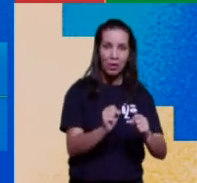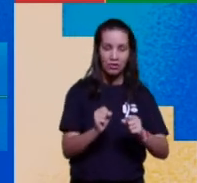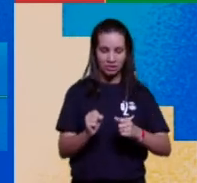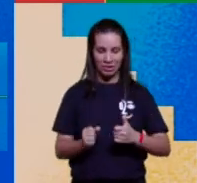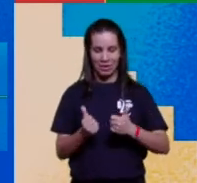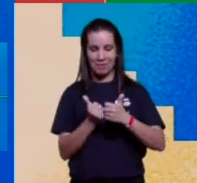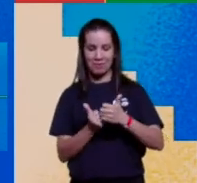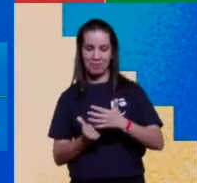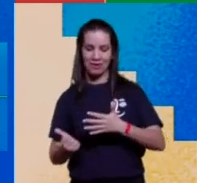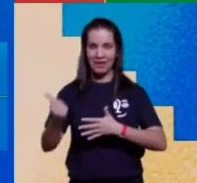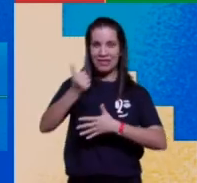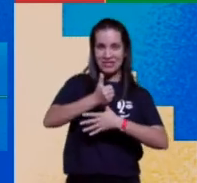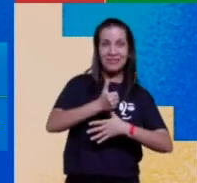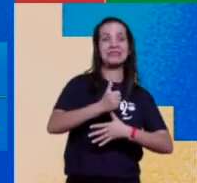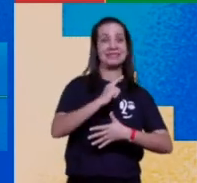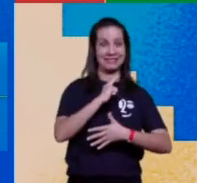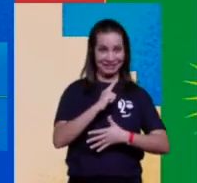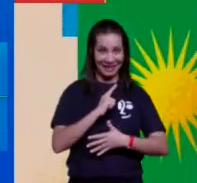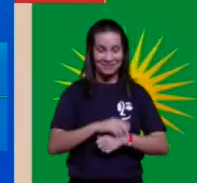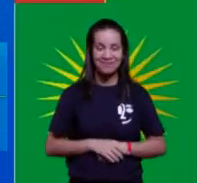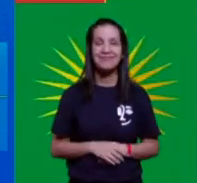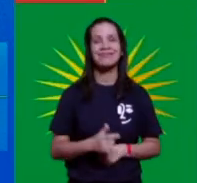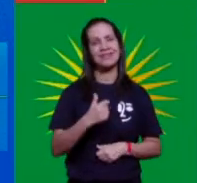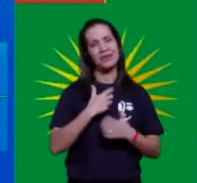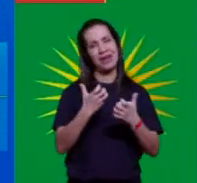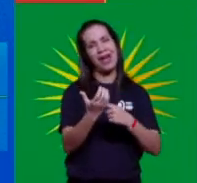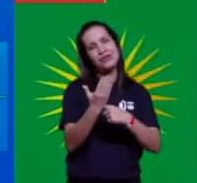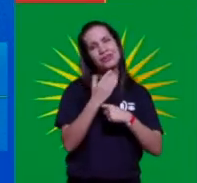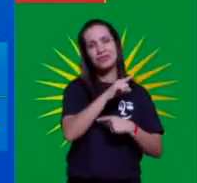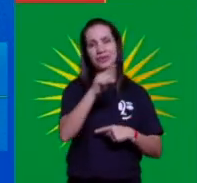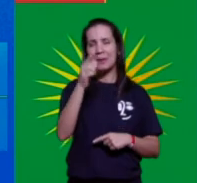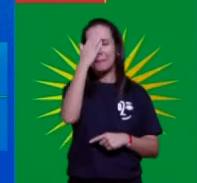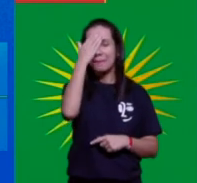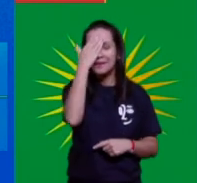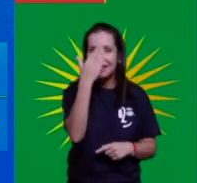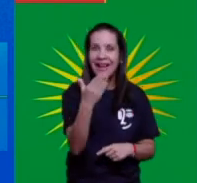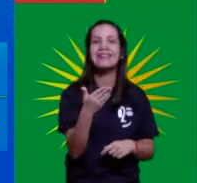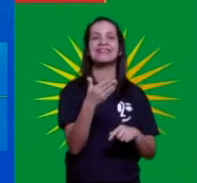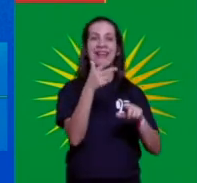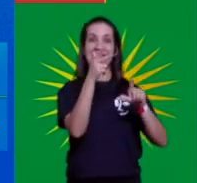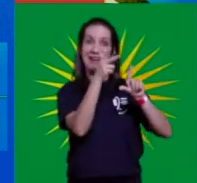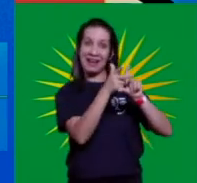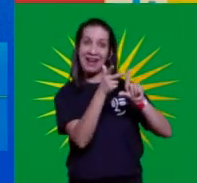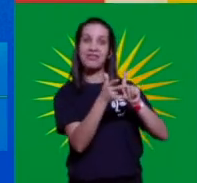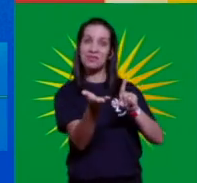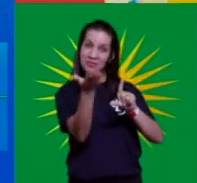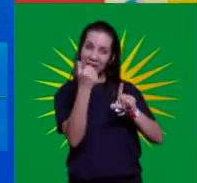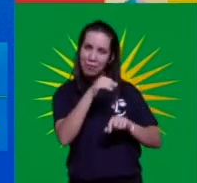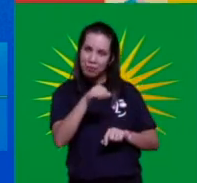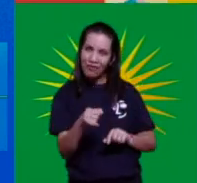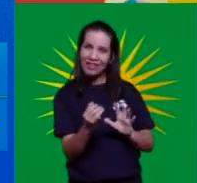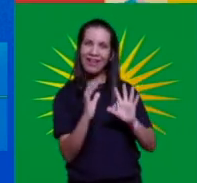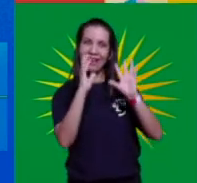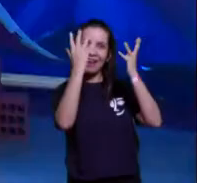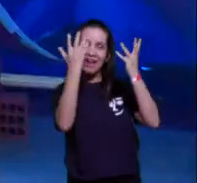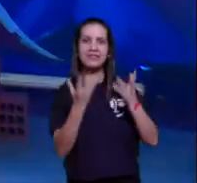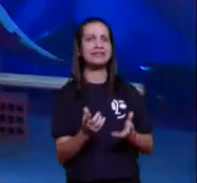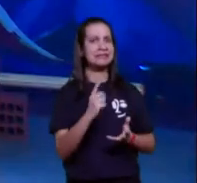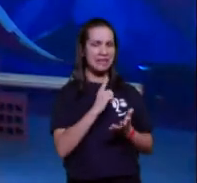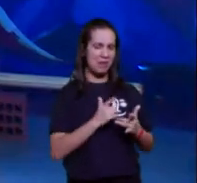muito para elas, tá bom? Conto com todos vocês. Obrigado pela participação E vamos continuar aproveitando a live, hein? Com